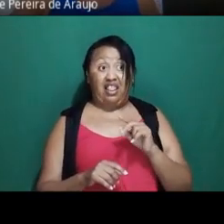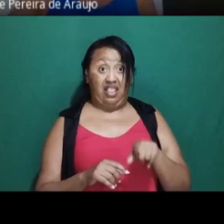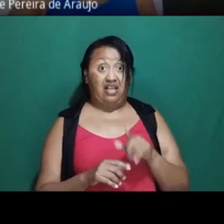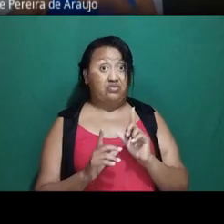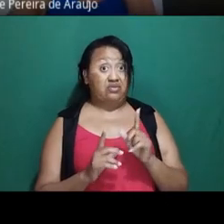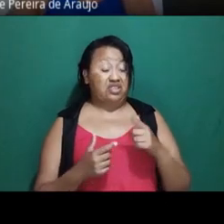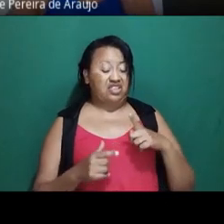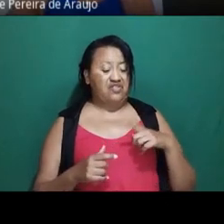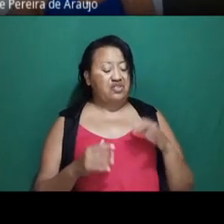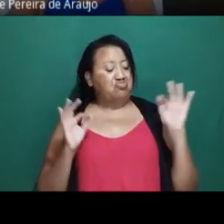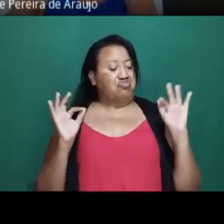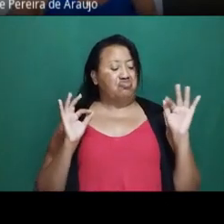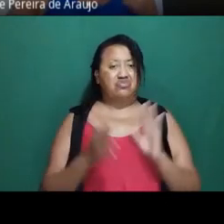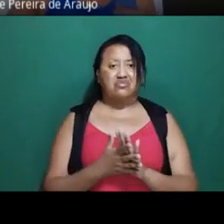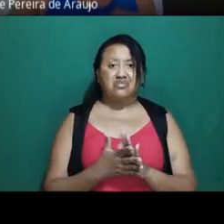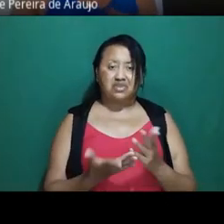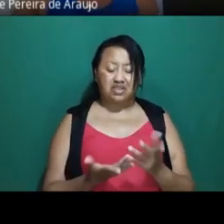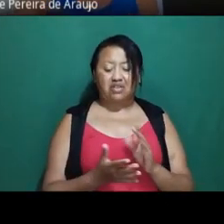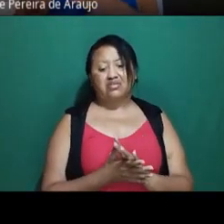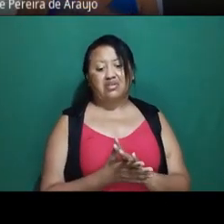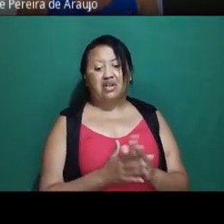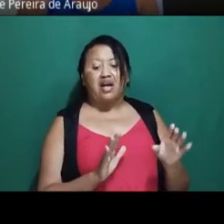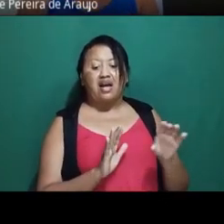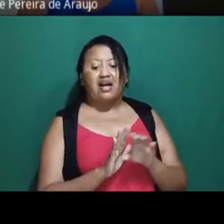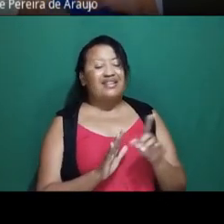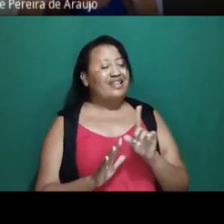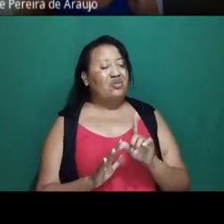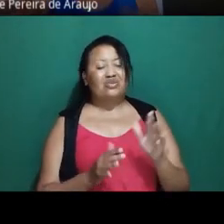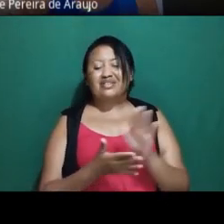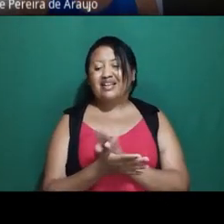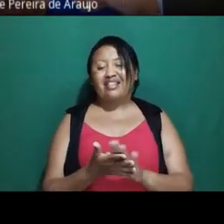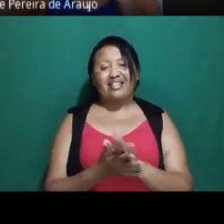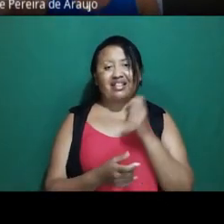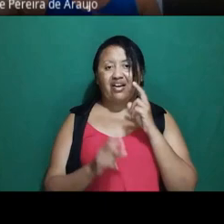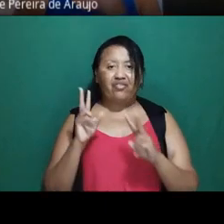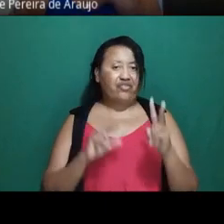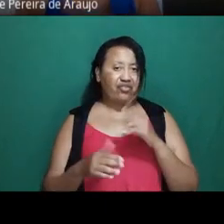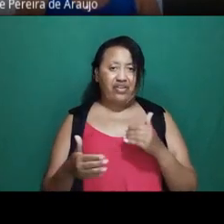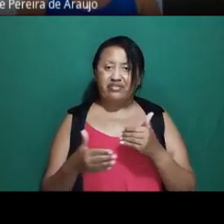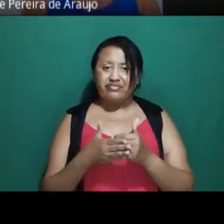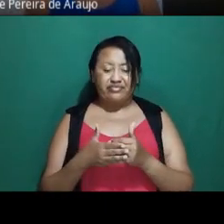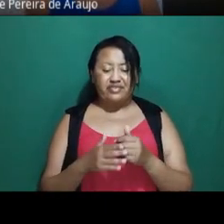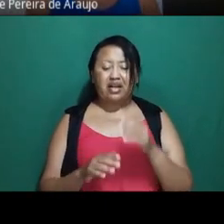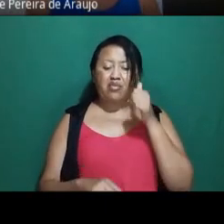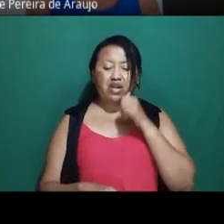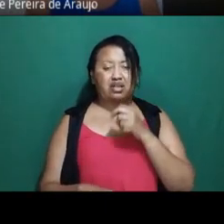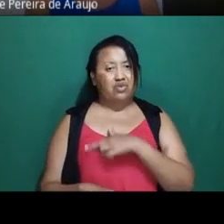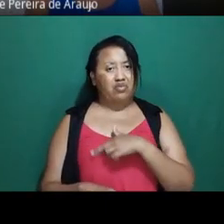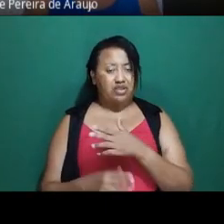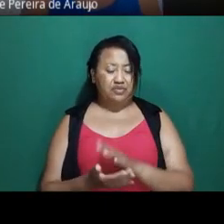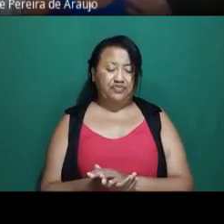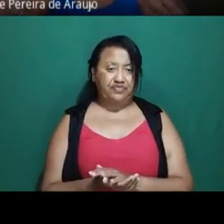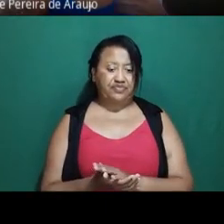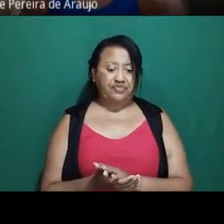e adoração um chá de Assis Dom Casmurro Capítulo foge muito não se aproxima em nada da mulher do Romantismo